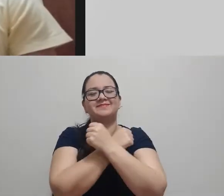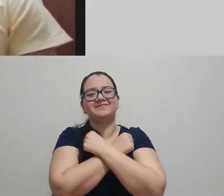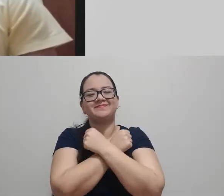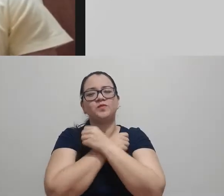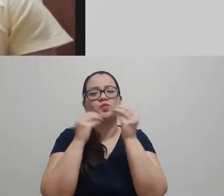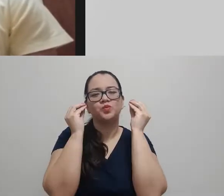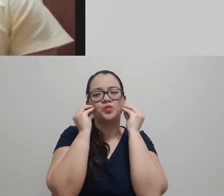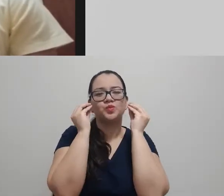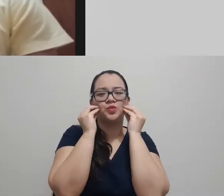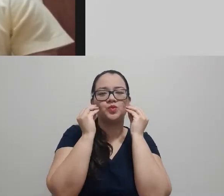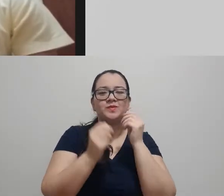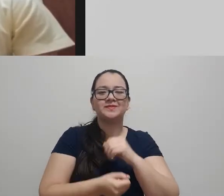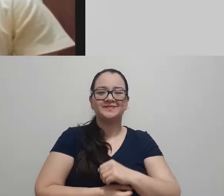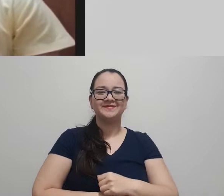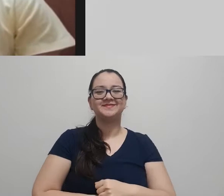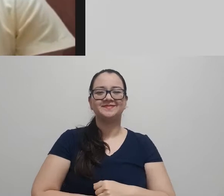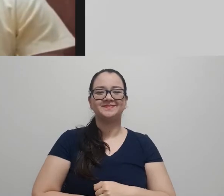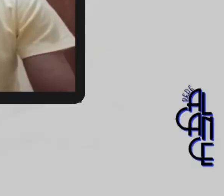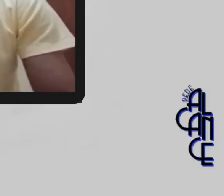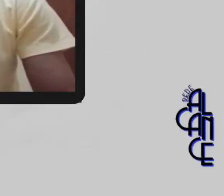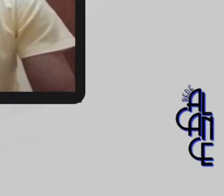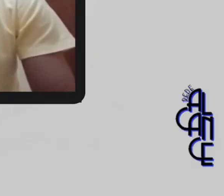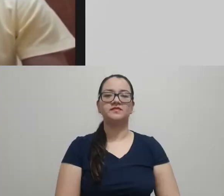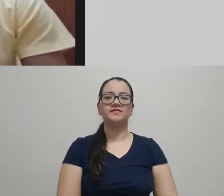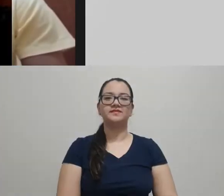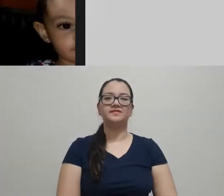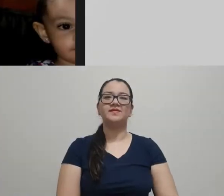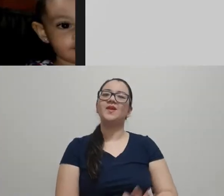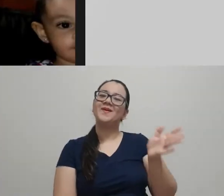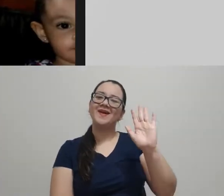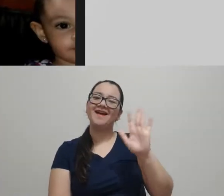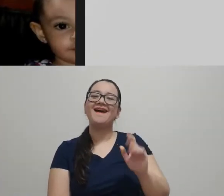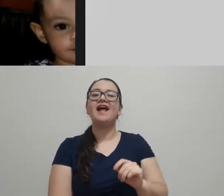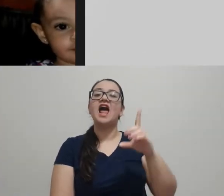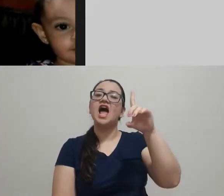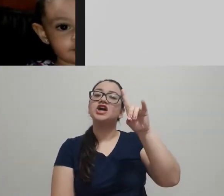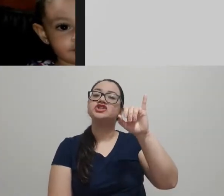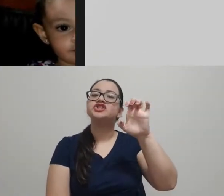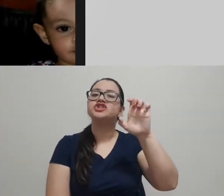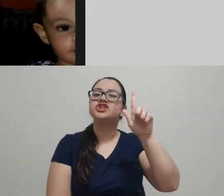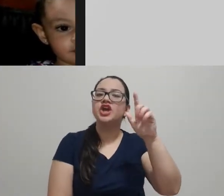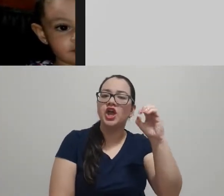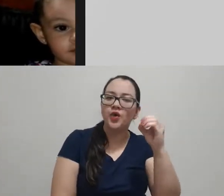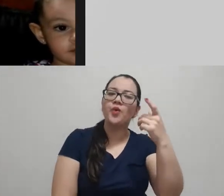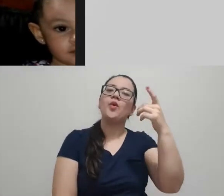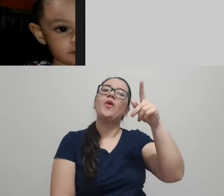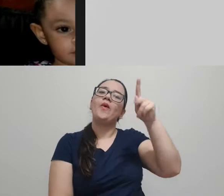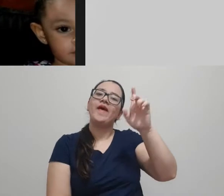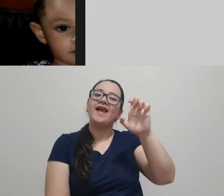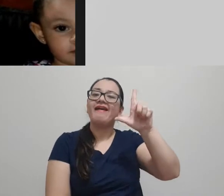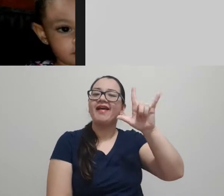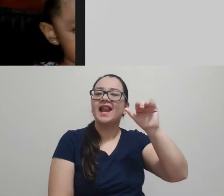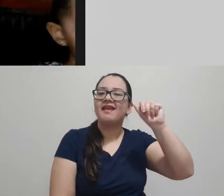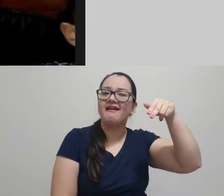jamais. Um abraço. Um beijo. Olá, irmãos, aqui quem fala é Diego, Keliane e